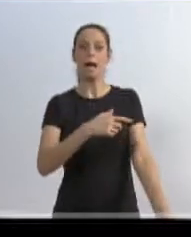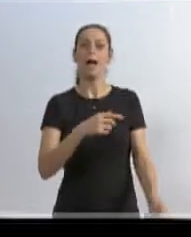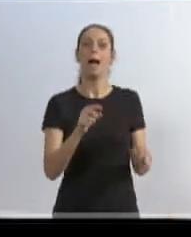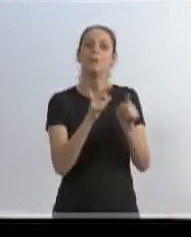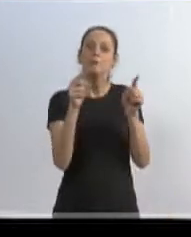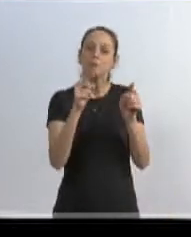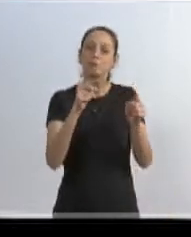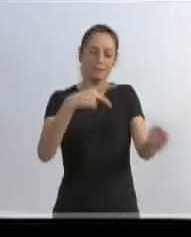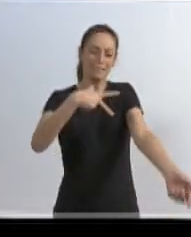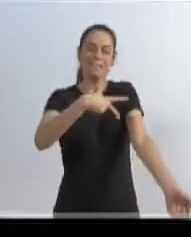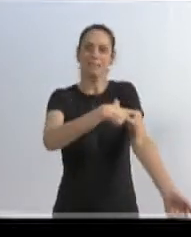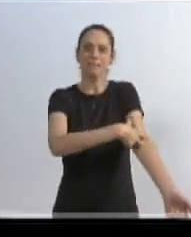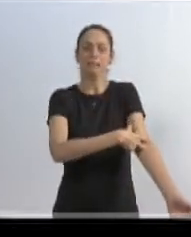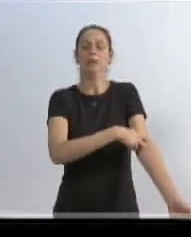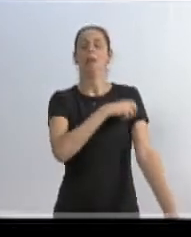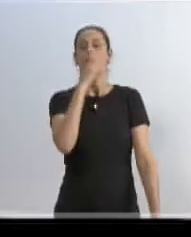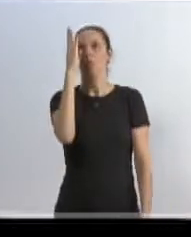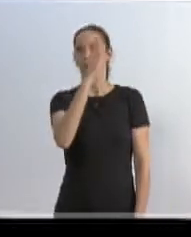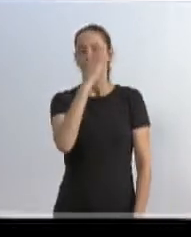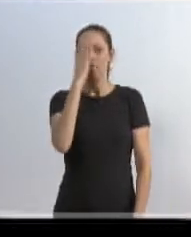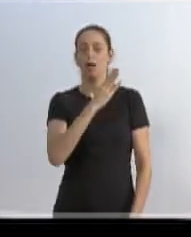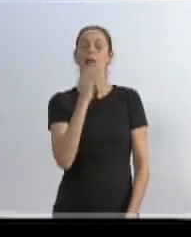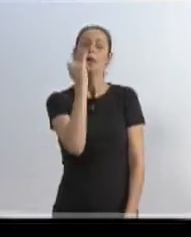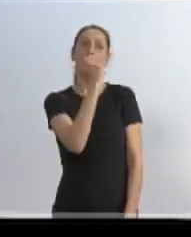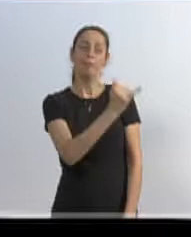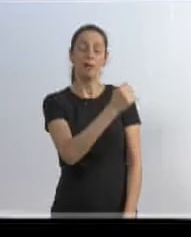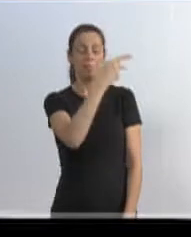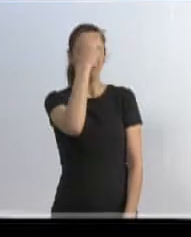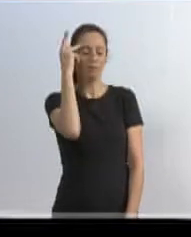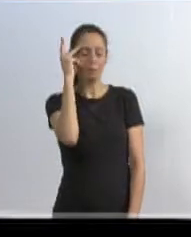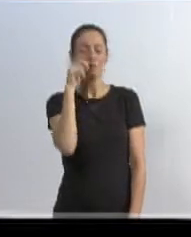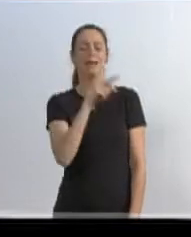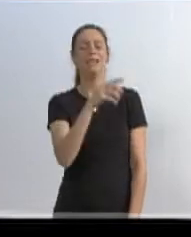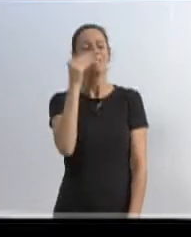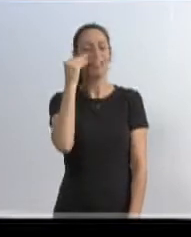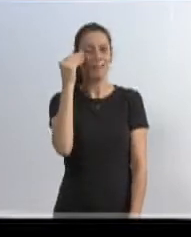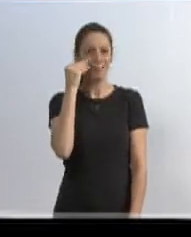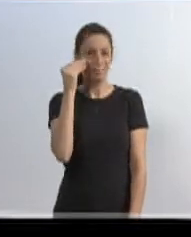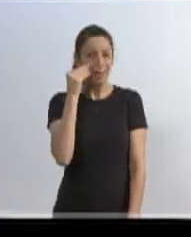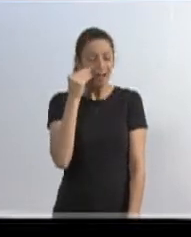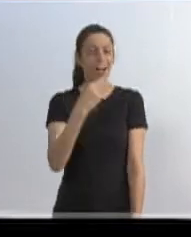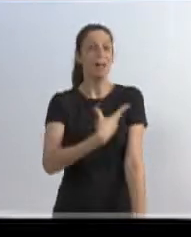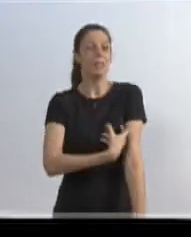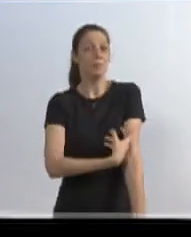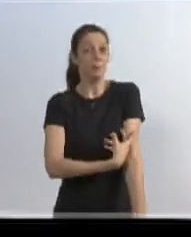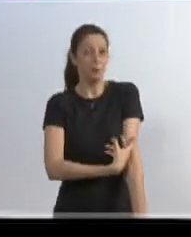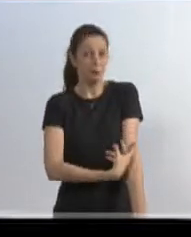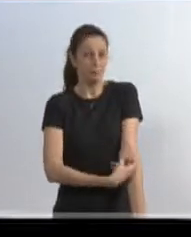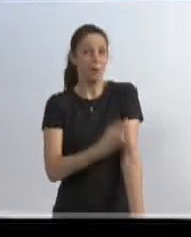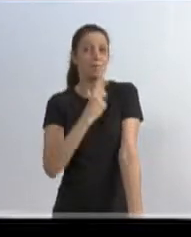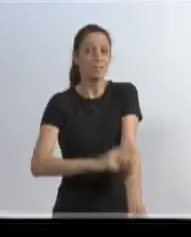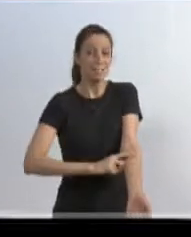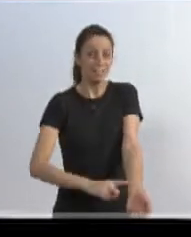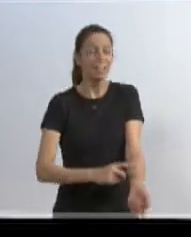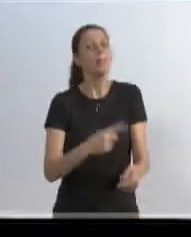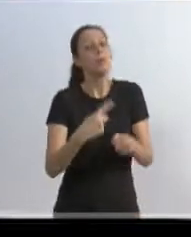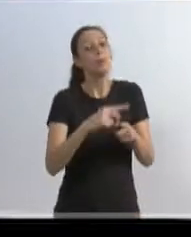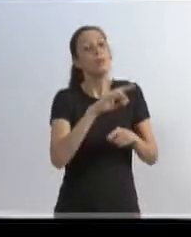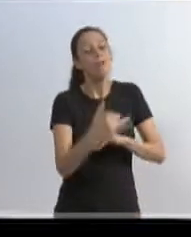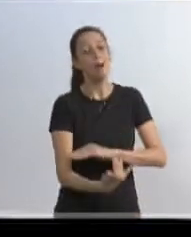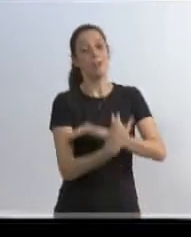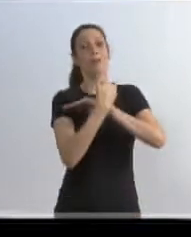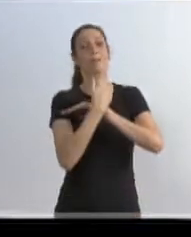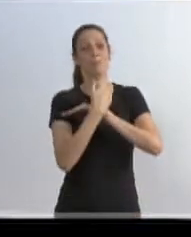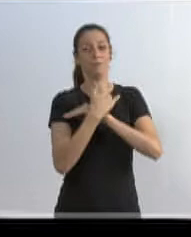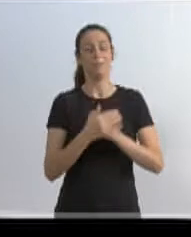aí você passa mal. Mas eu falo pra pessoa assim, pra ela tentar, porque que ela vai conseguir e vai ajudar as pessoas. Eu